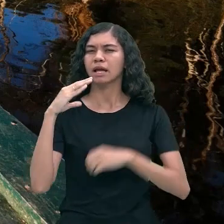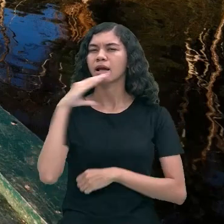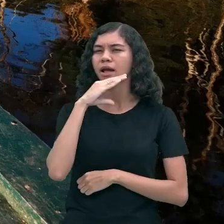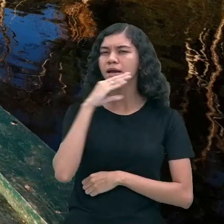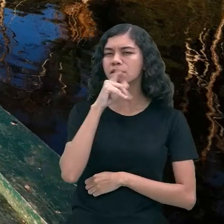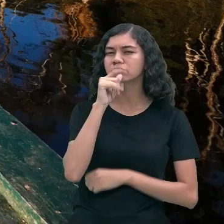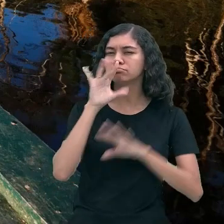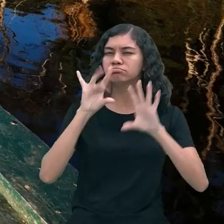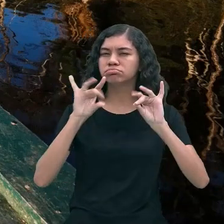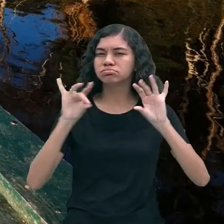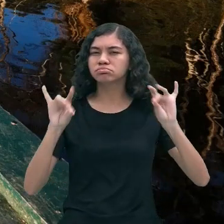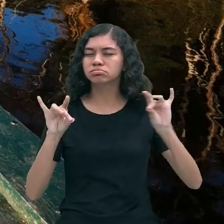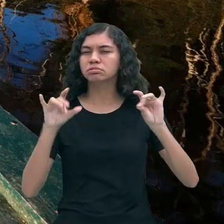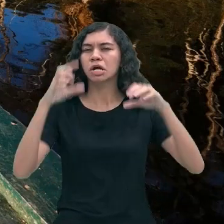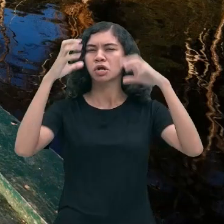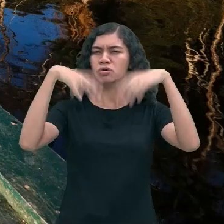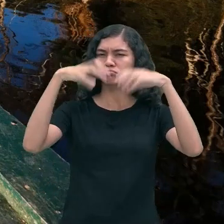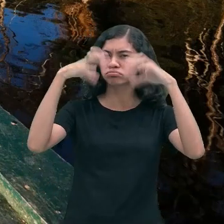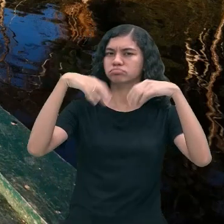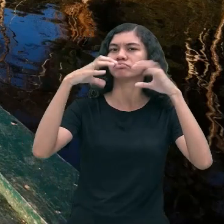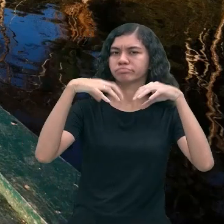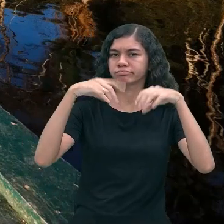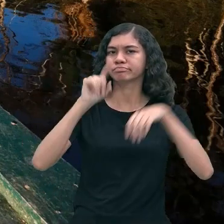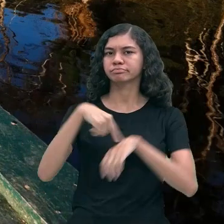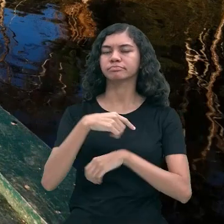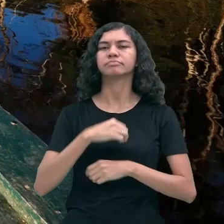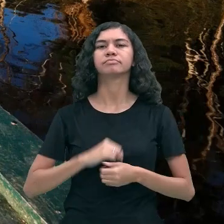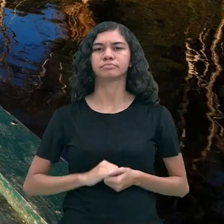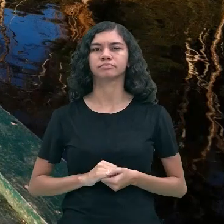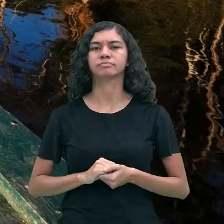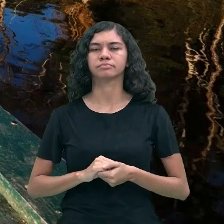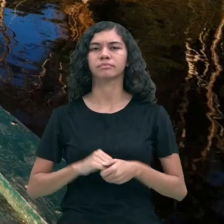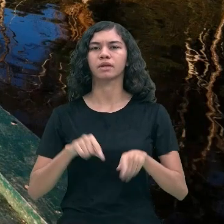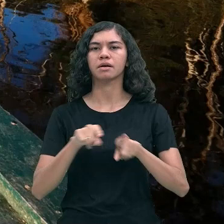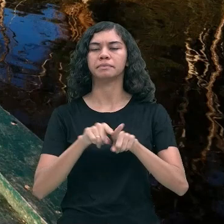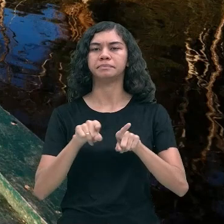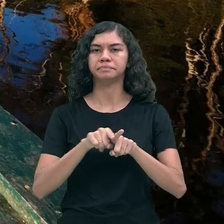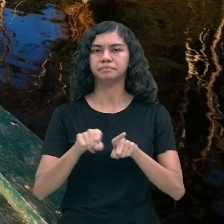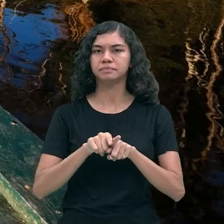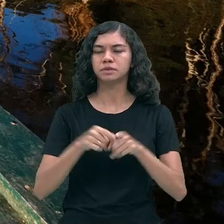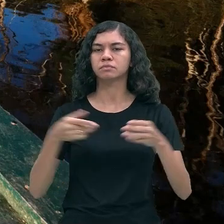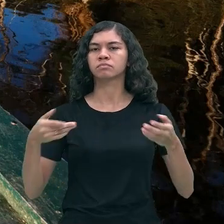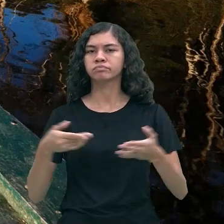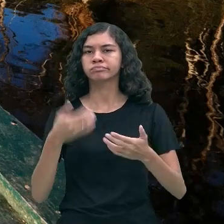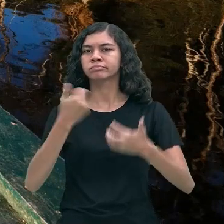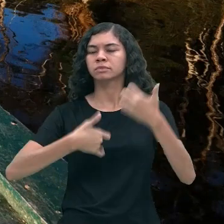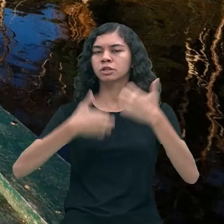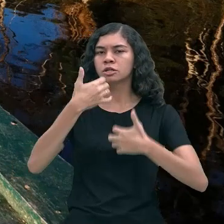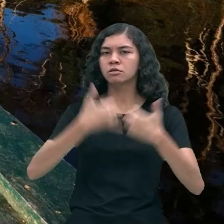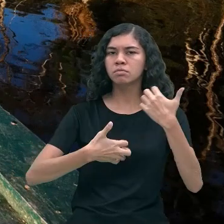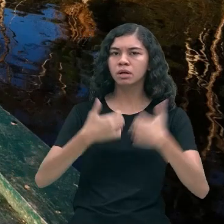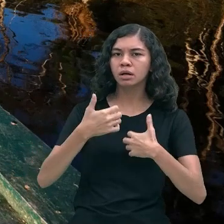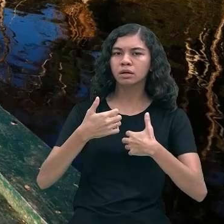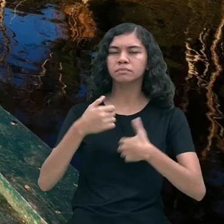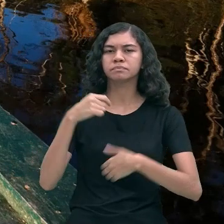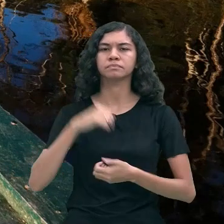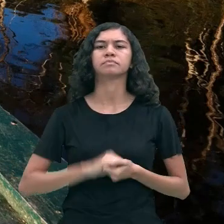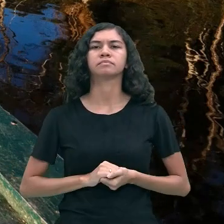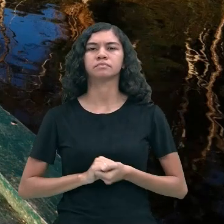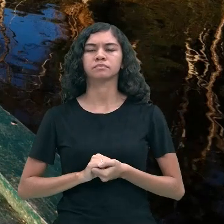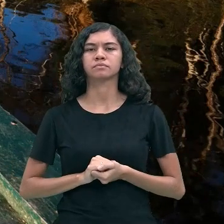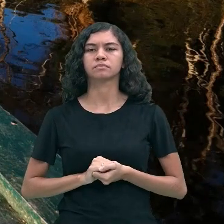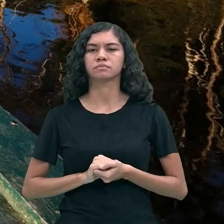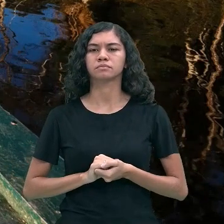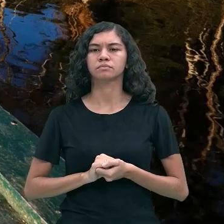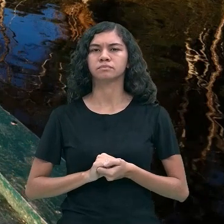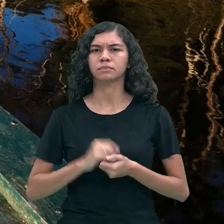úmido, com bastante chuvoso. A gente vai verificar que esse bioma todo a gente encontra cerca